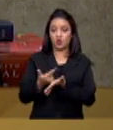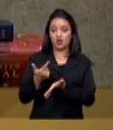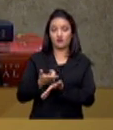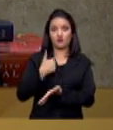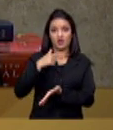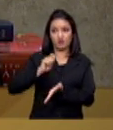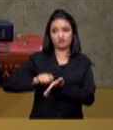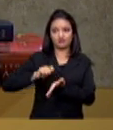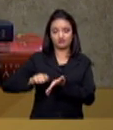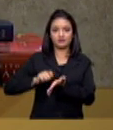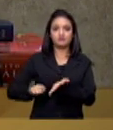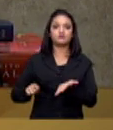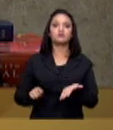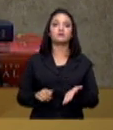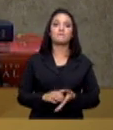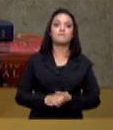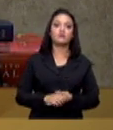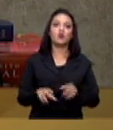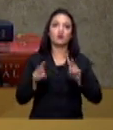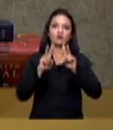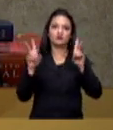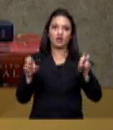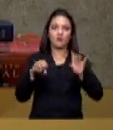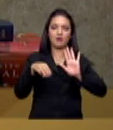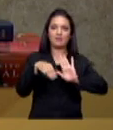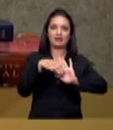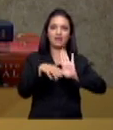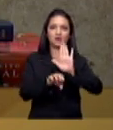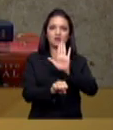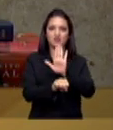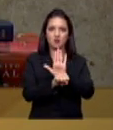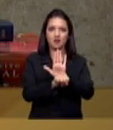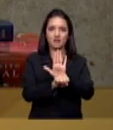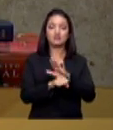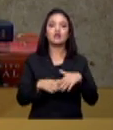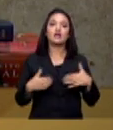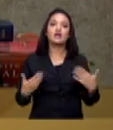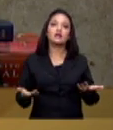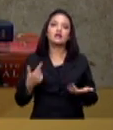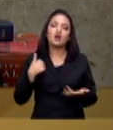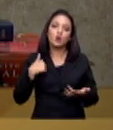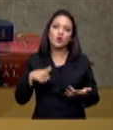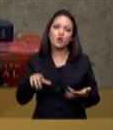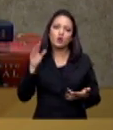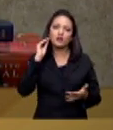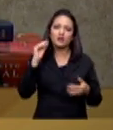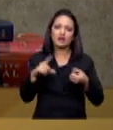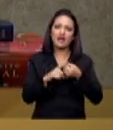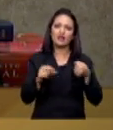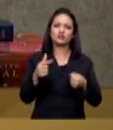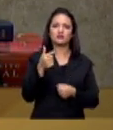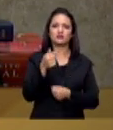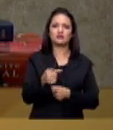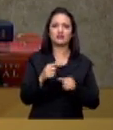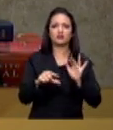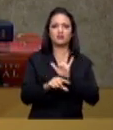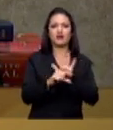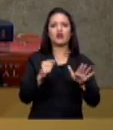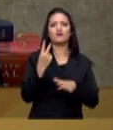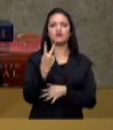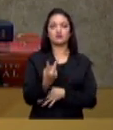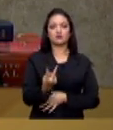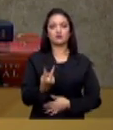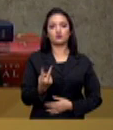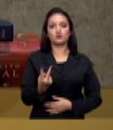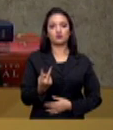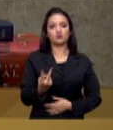oportunidade de lavrar sobre o tema mandado de segurança, eu entendo que realmente o artigo 7º, parágrafo 2º, ele não